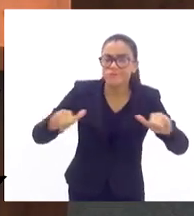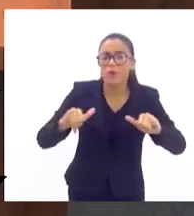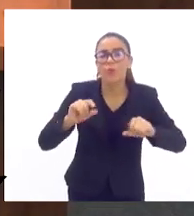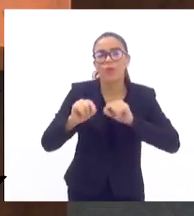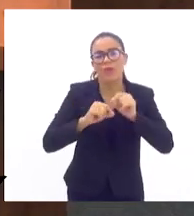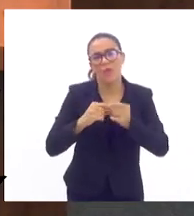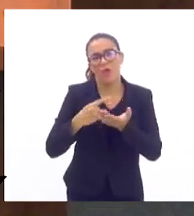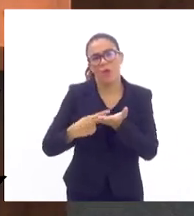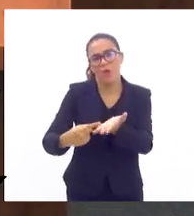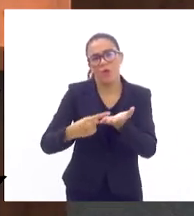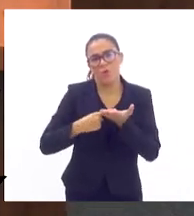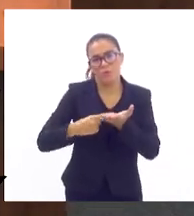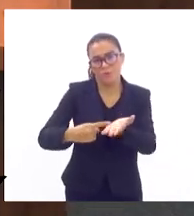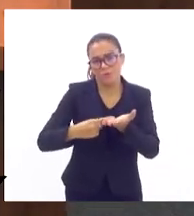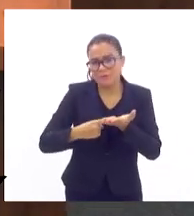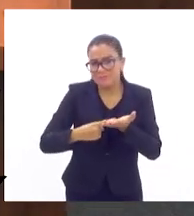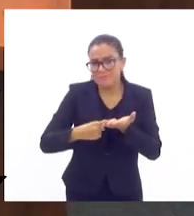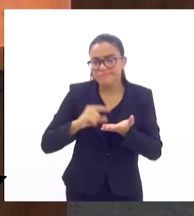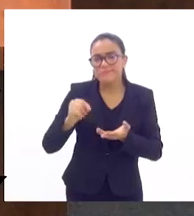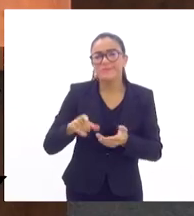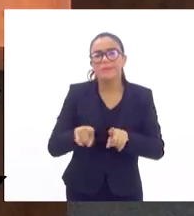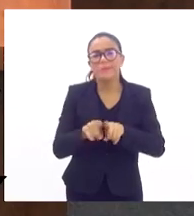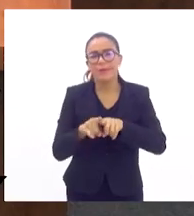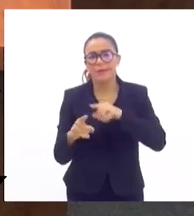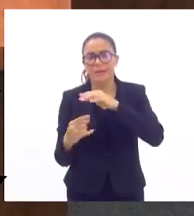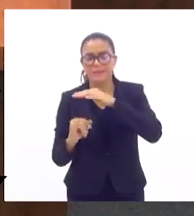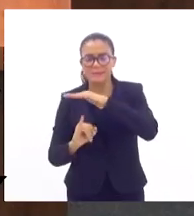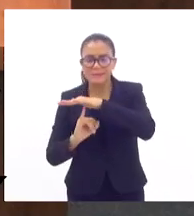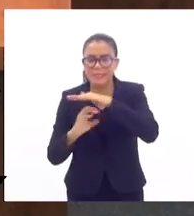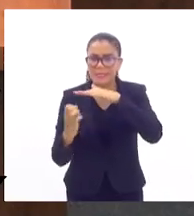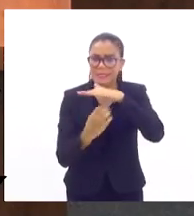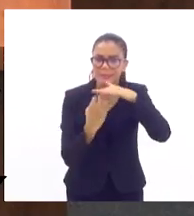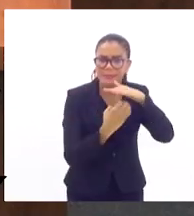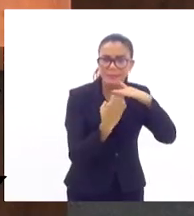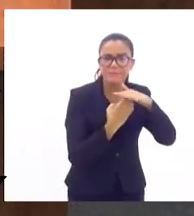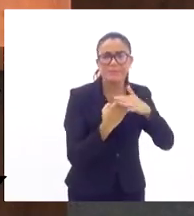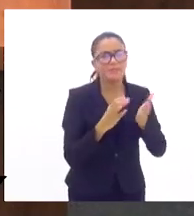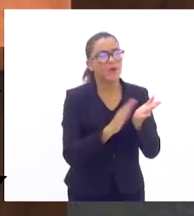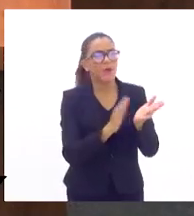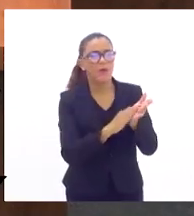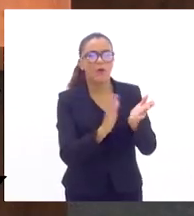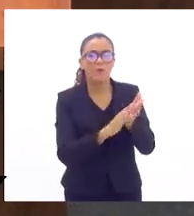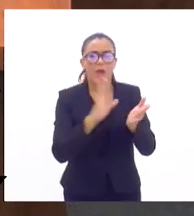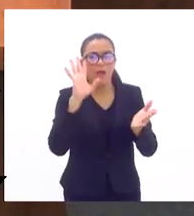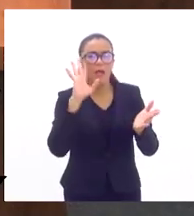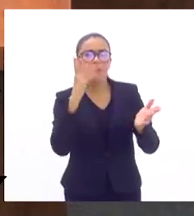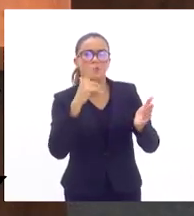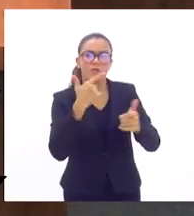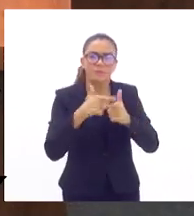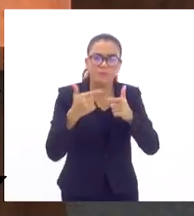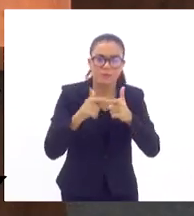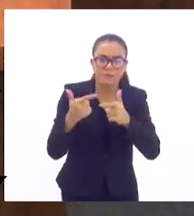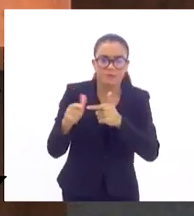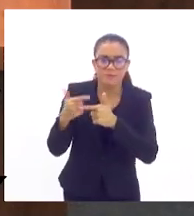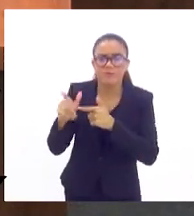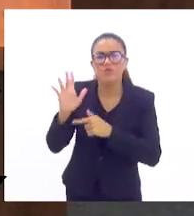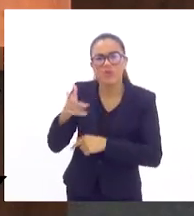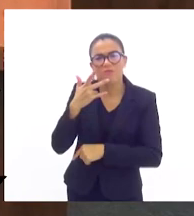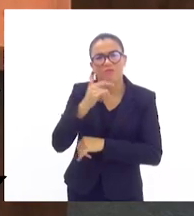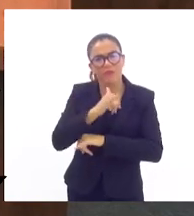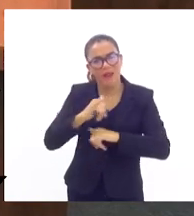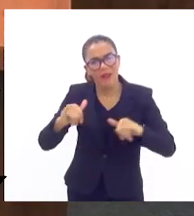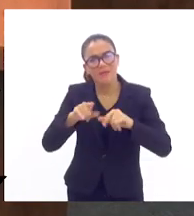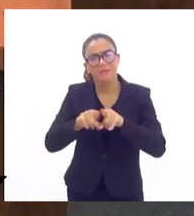o comprometimento da empresa e dos órgãos responsáveis para poder cobrar a solução desses problemas, deputado. O que já foi falado aqui também, e eu